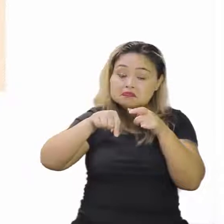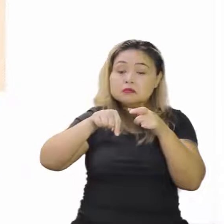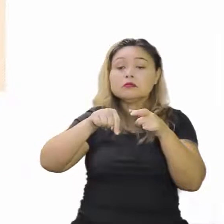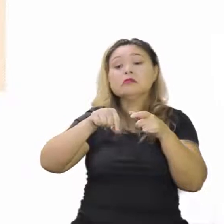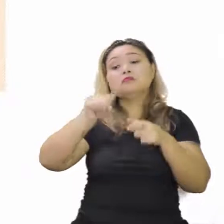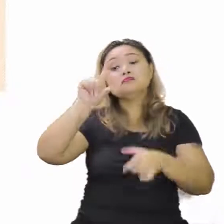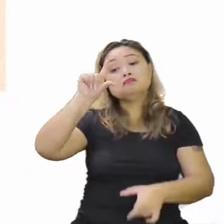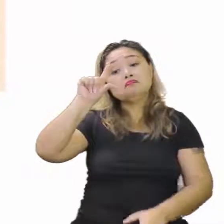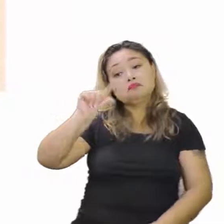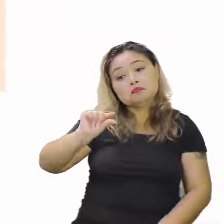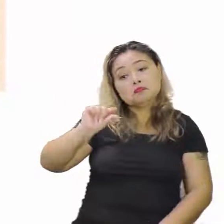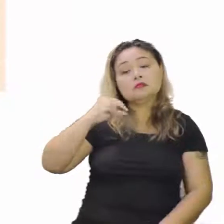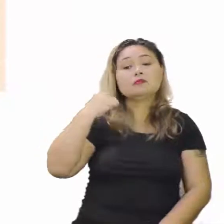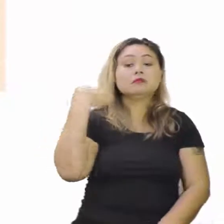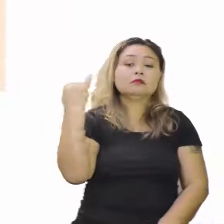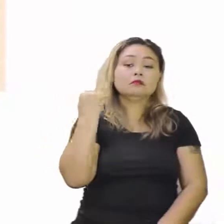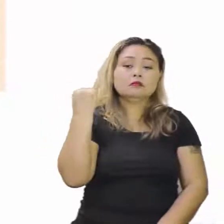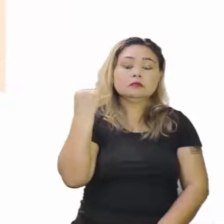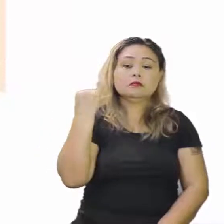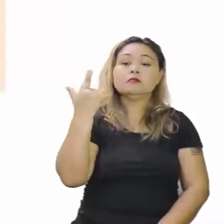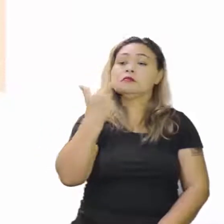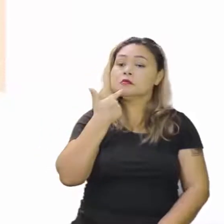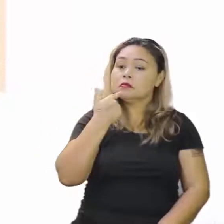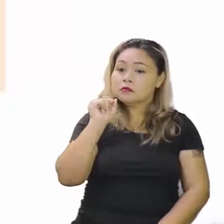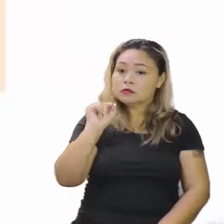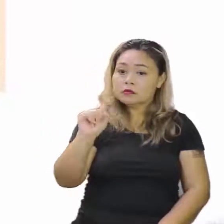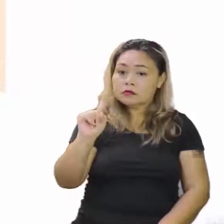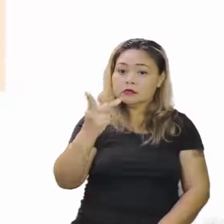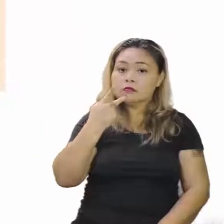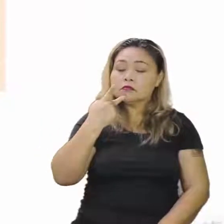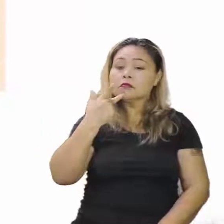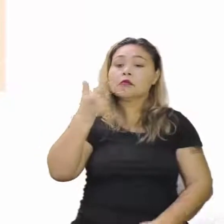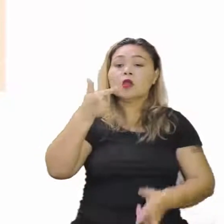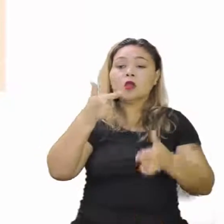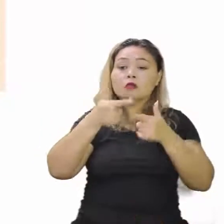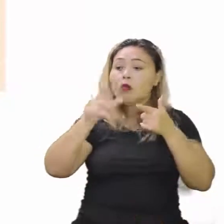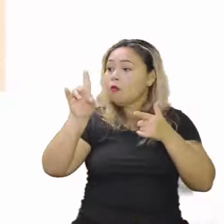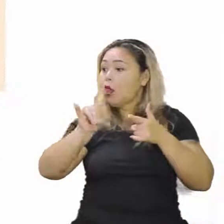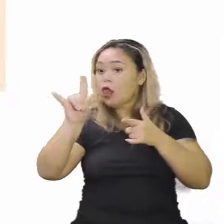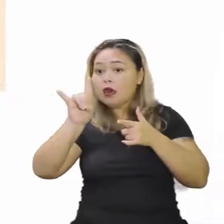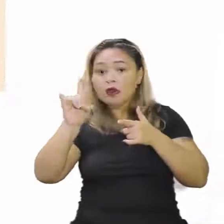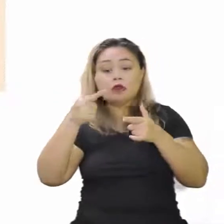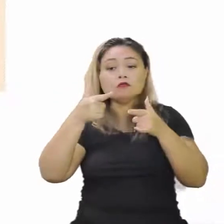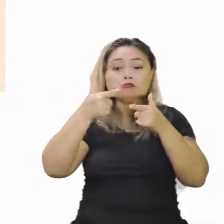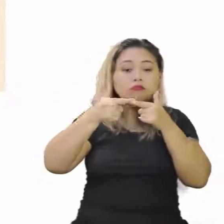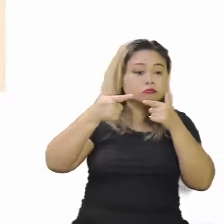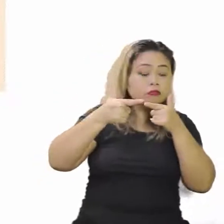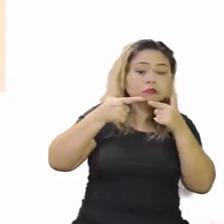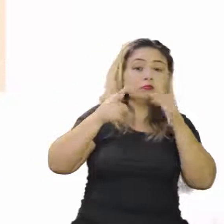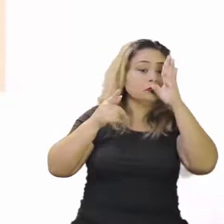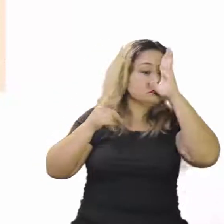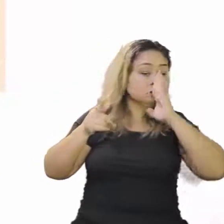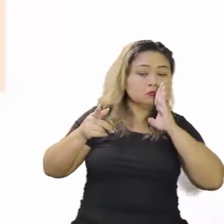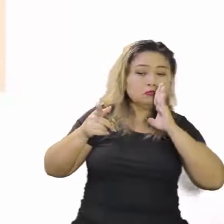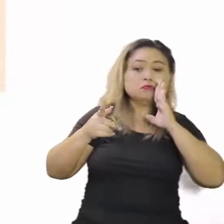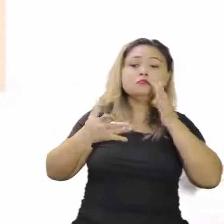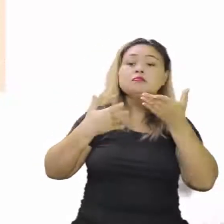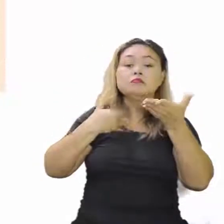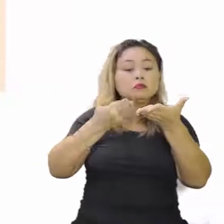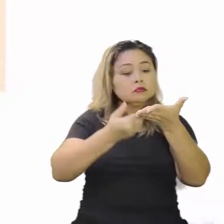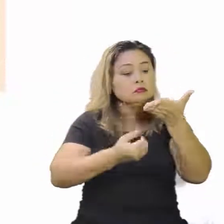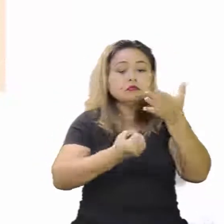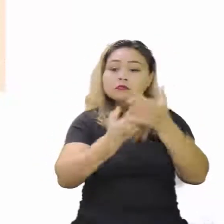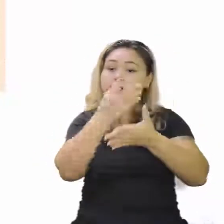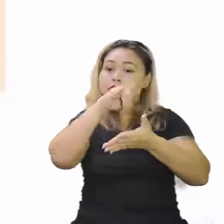Veja aí que eu já falei disso aí, do conflito entre Brasil e Bolívia, que deu origem ao Tratado